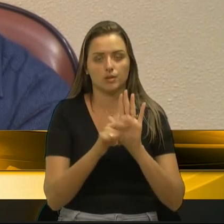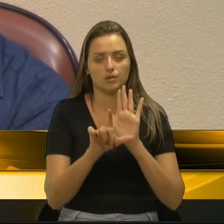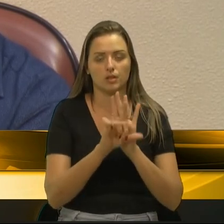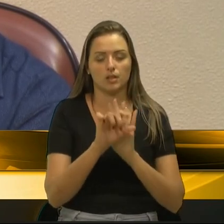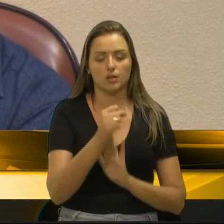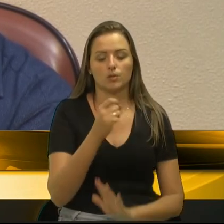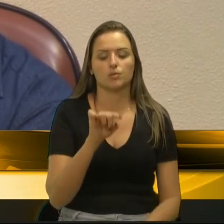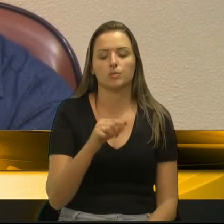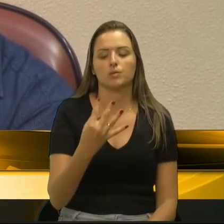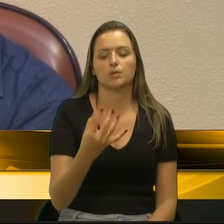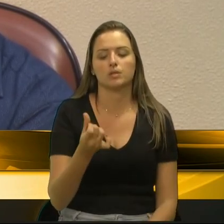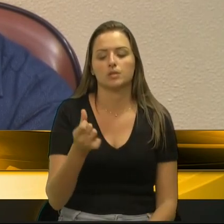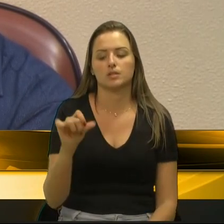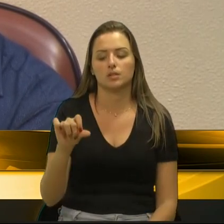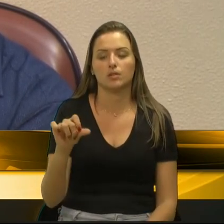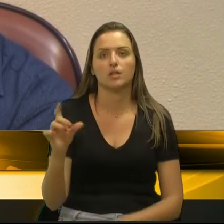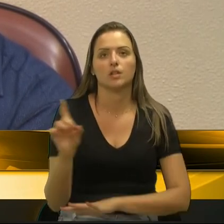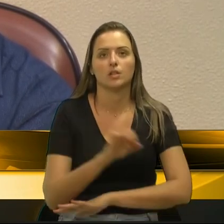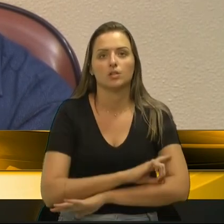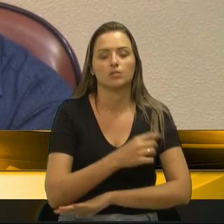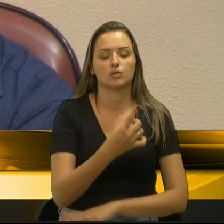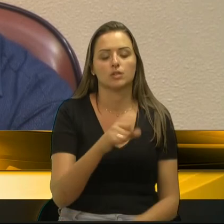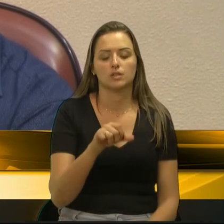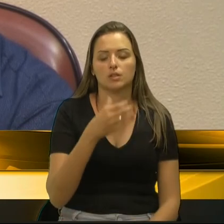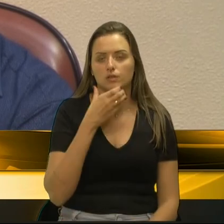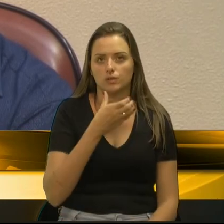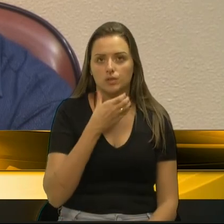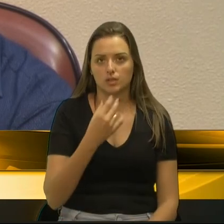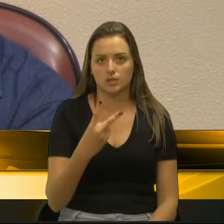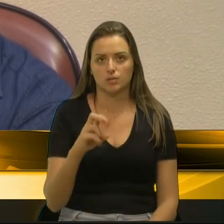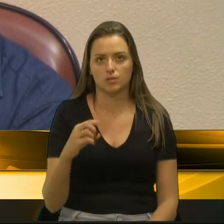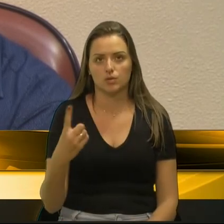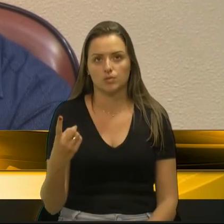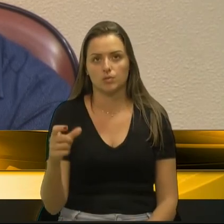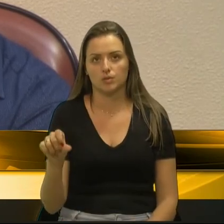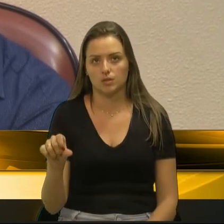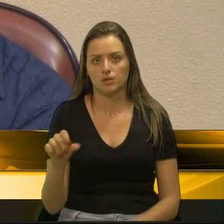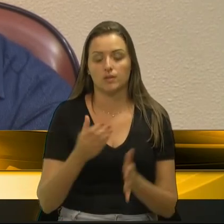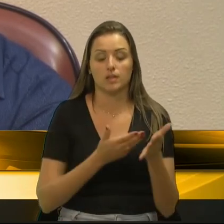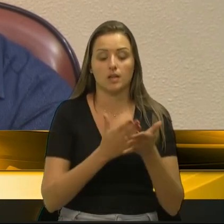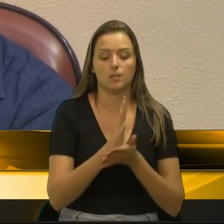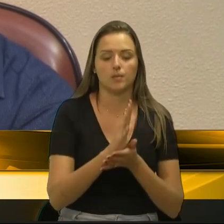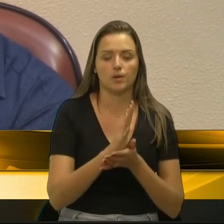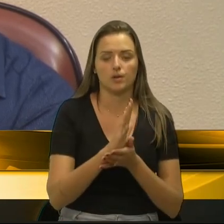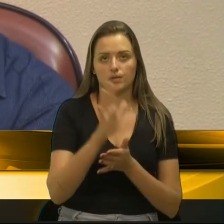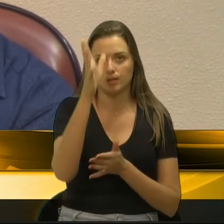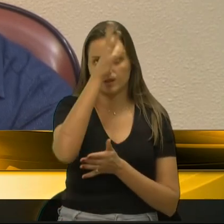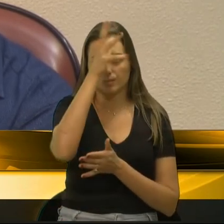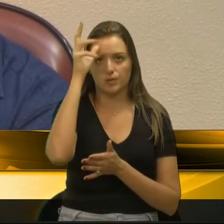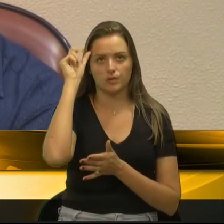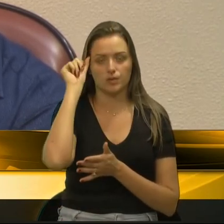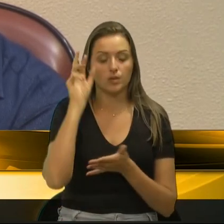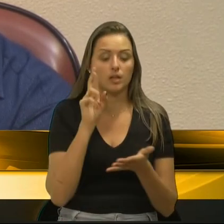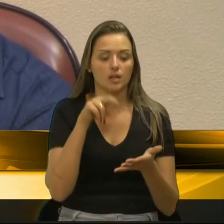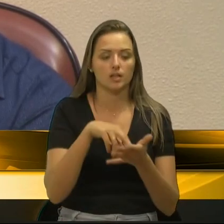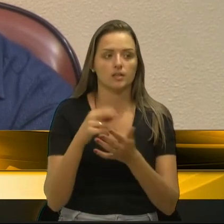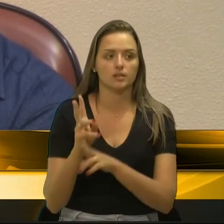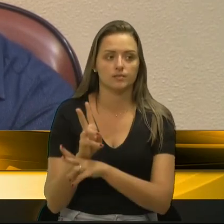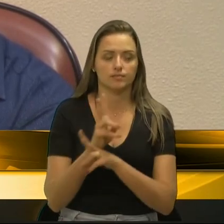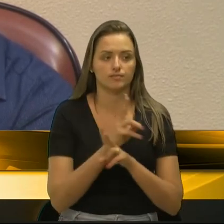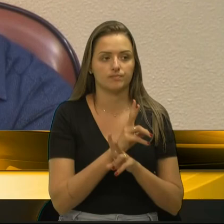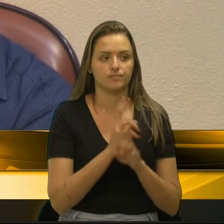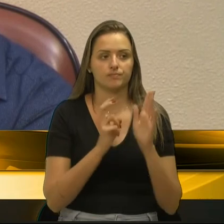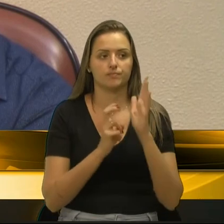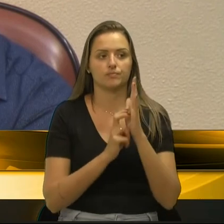número 8.469, de 19 de dezembro de 2019, que autoriza o Poder Executivo a realizar operação de